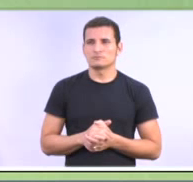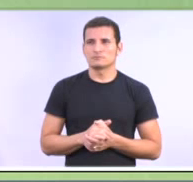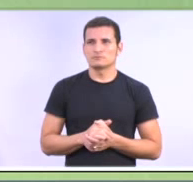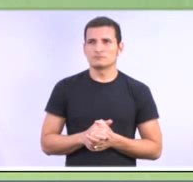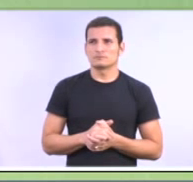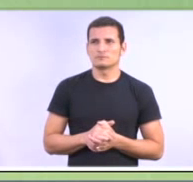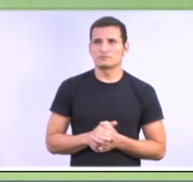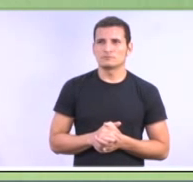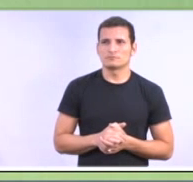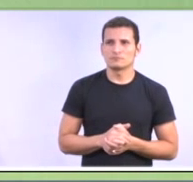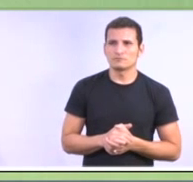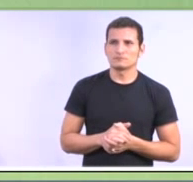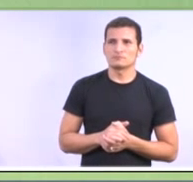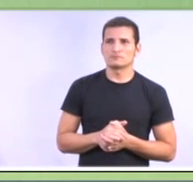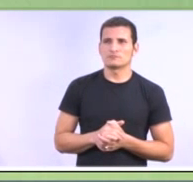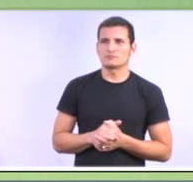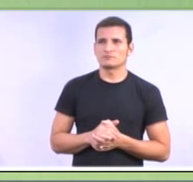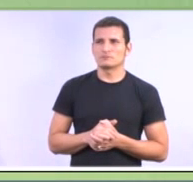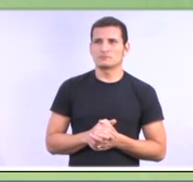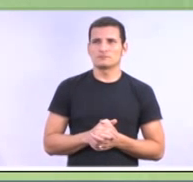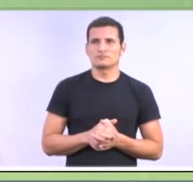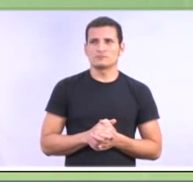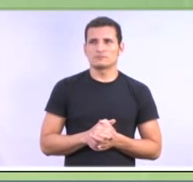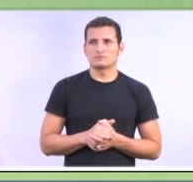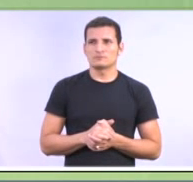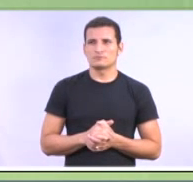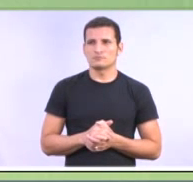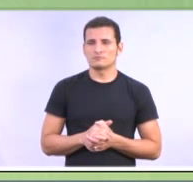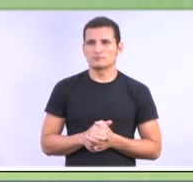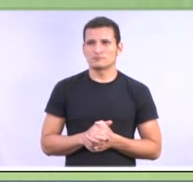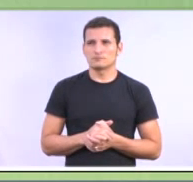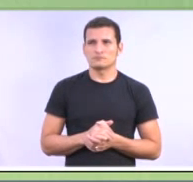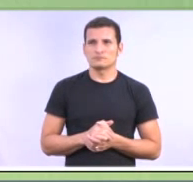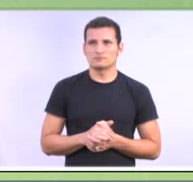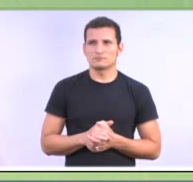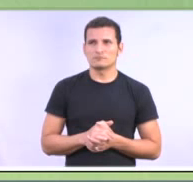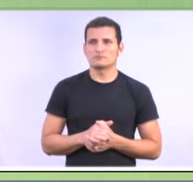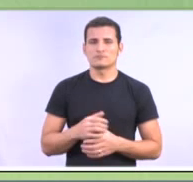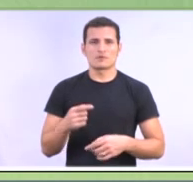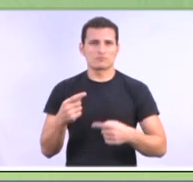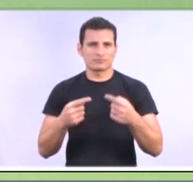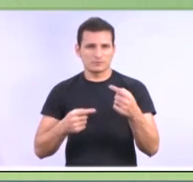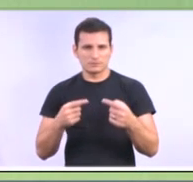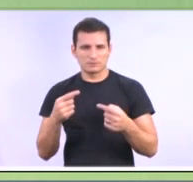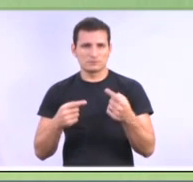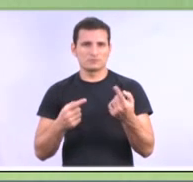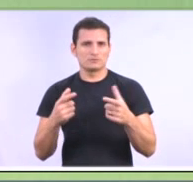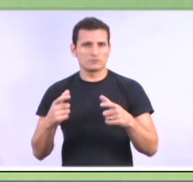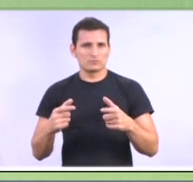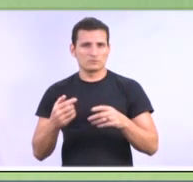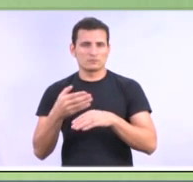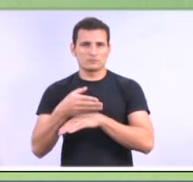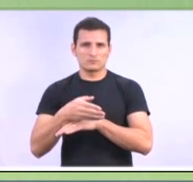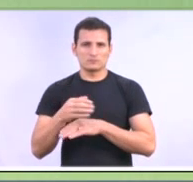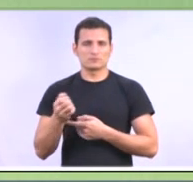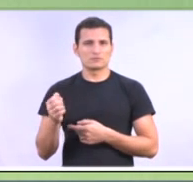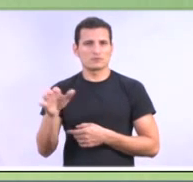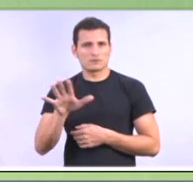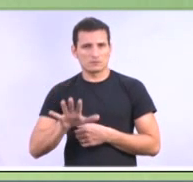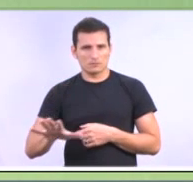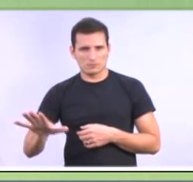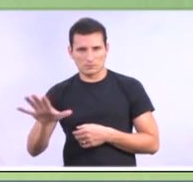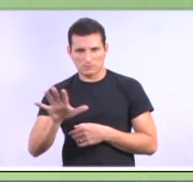num único local, correto? Com políticas locais de acesso, uma área